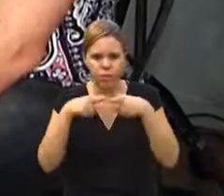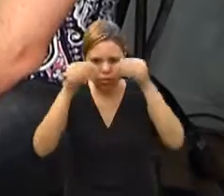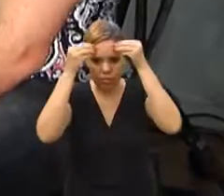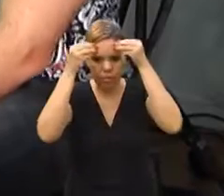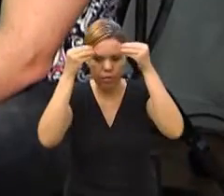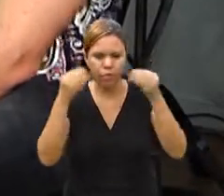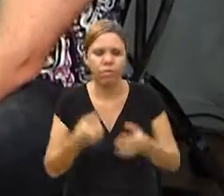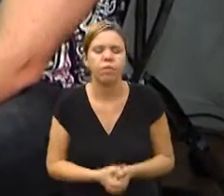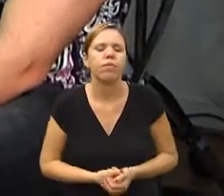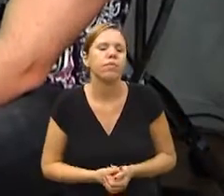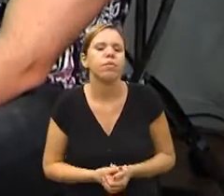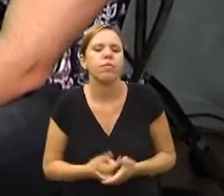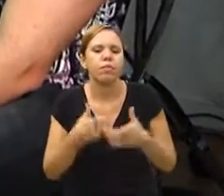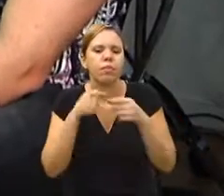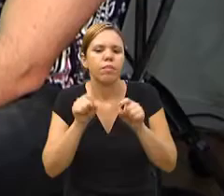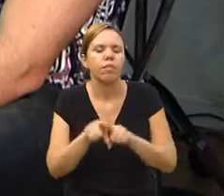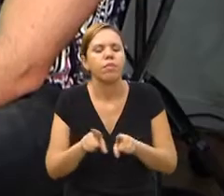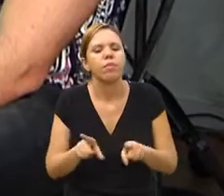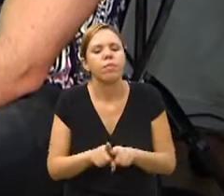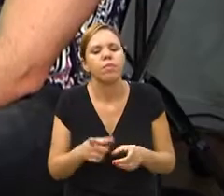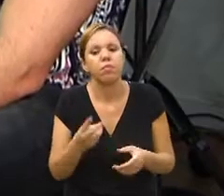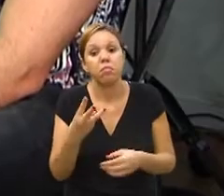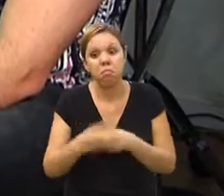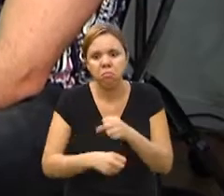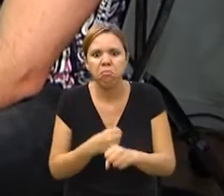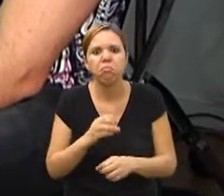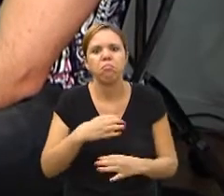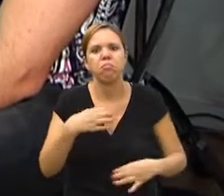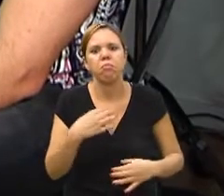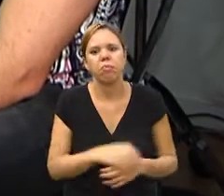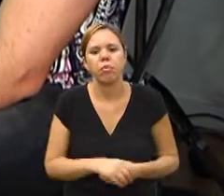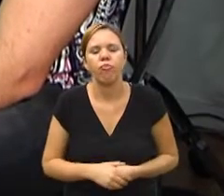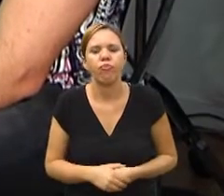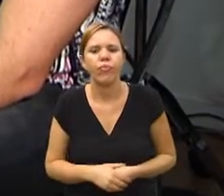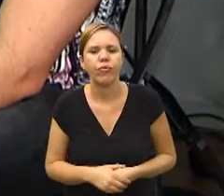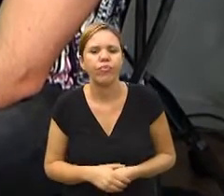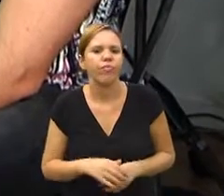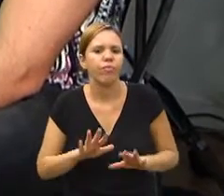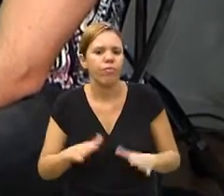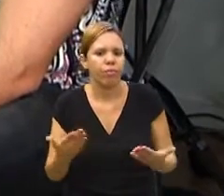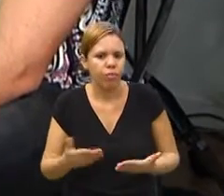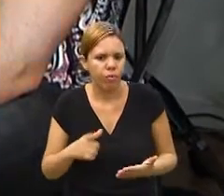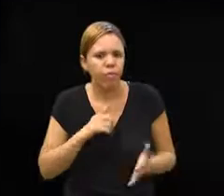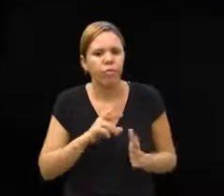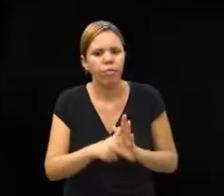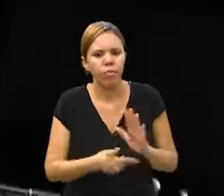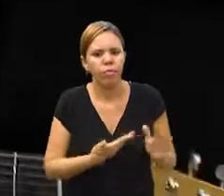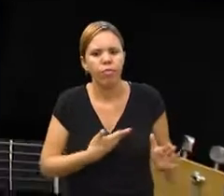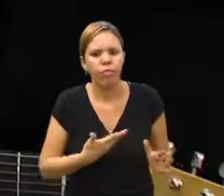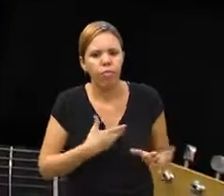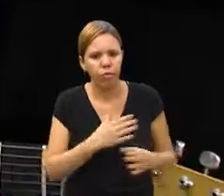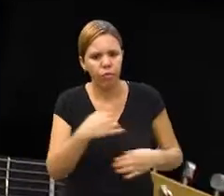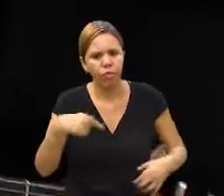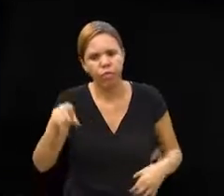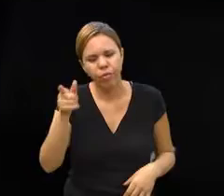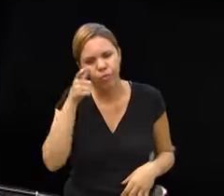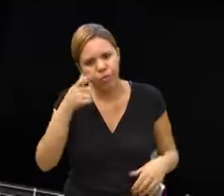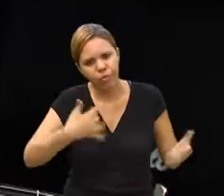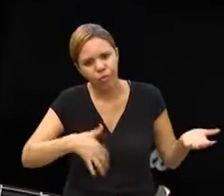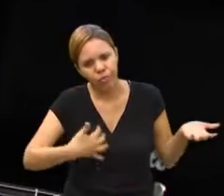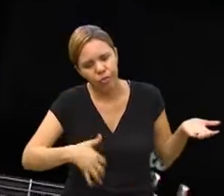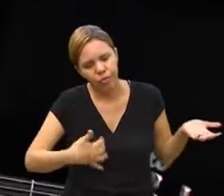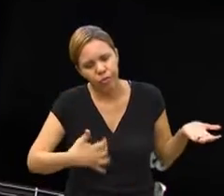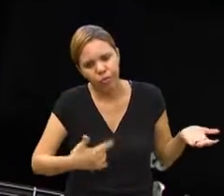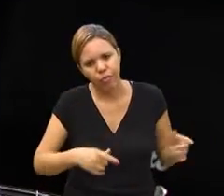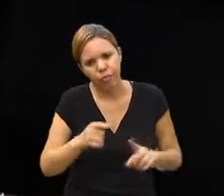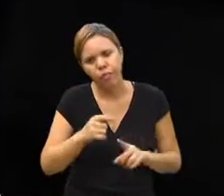né? Depois que eu fiz 3 anos de engenharia, né? Mas hoje eu tenho vários amigos da engenharia, eles vão me ver tocar. Eu tive um show